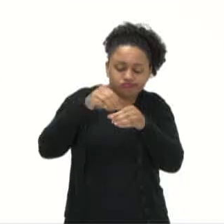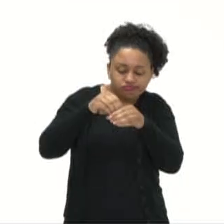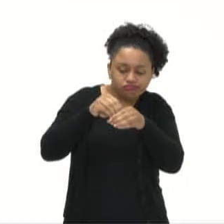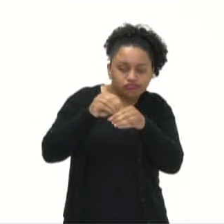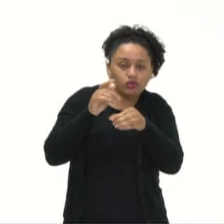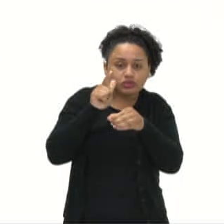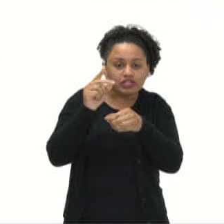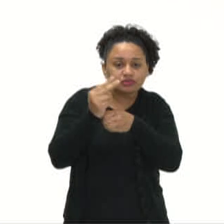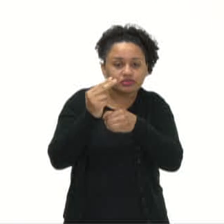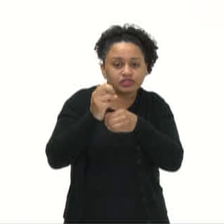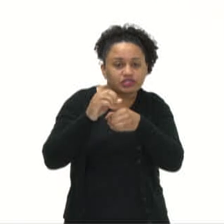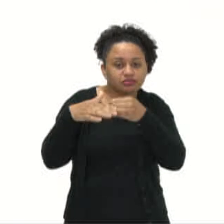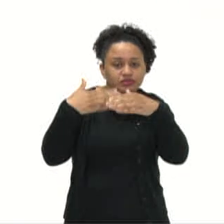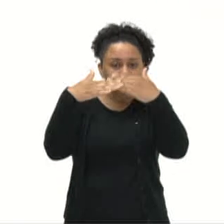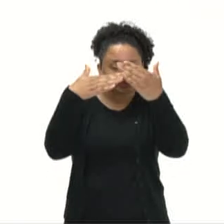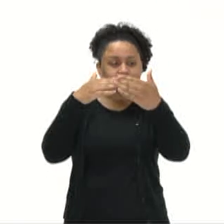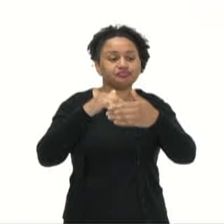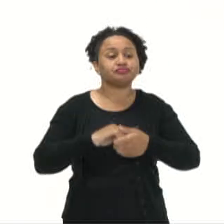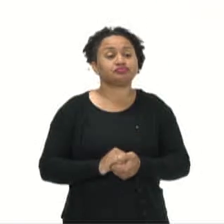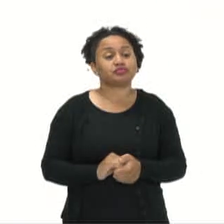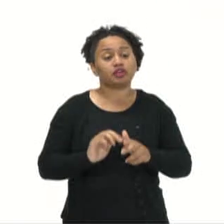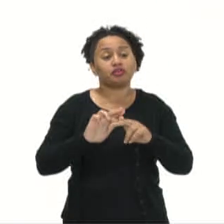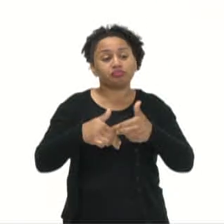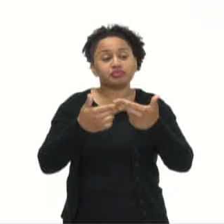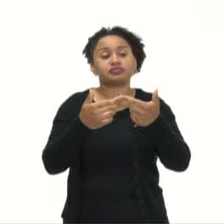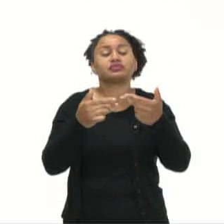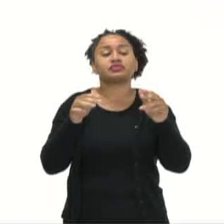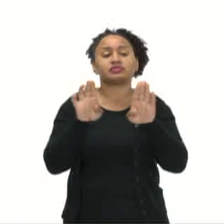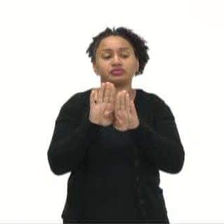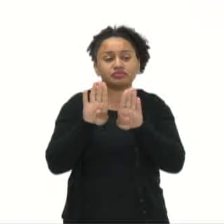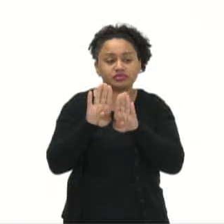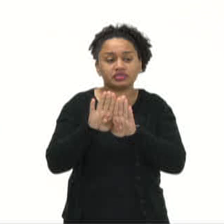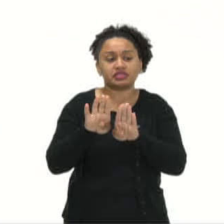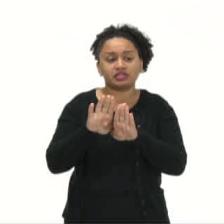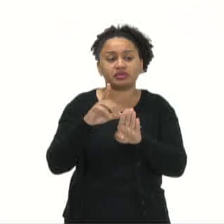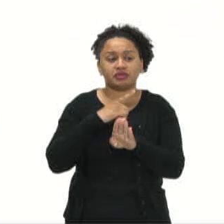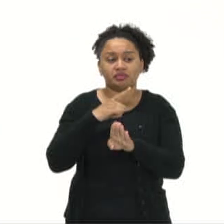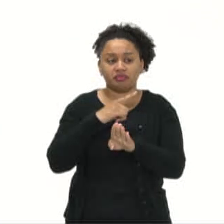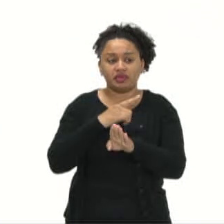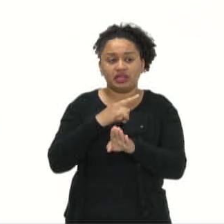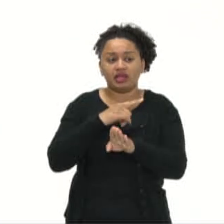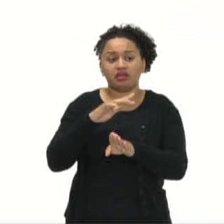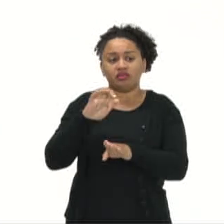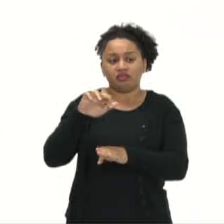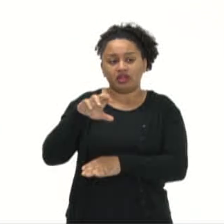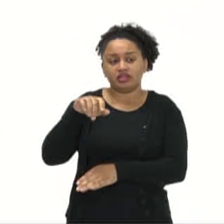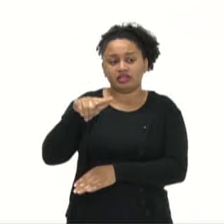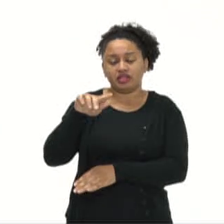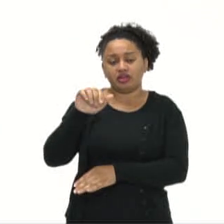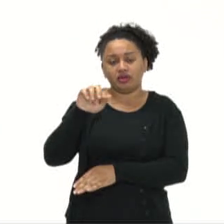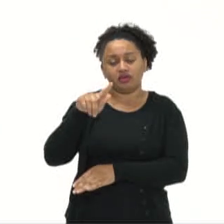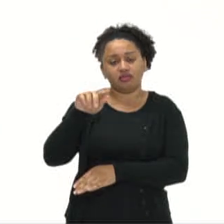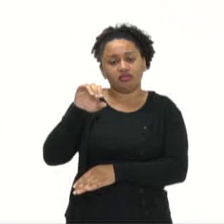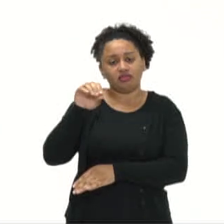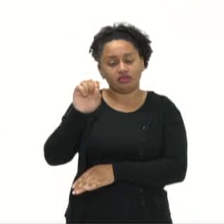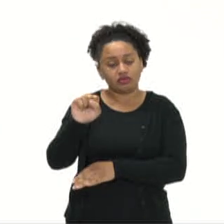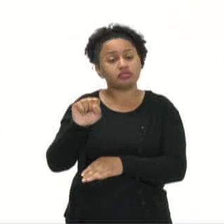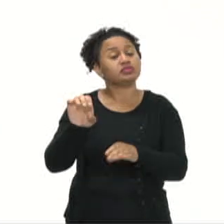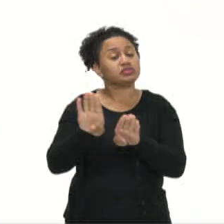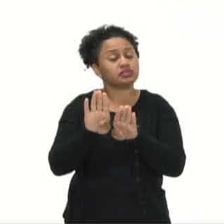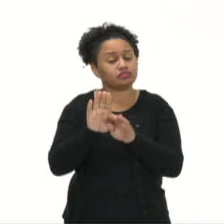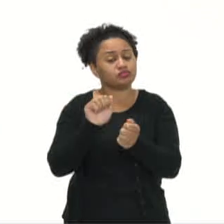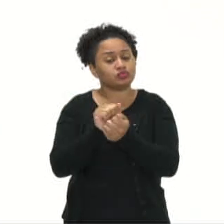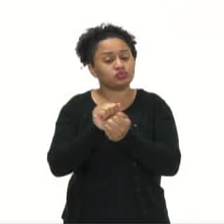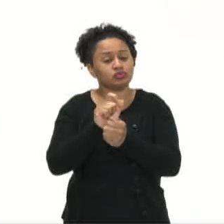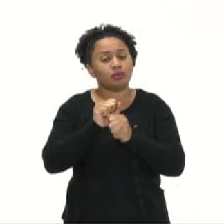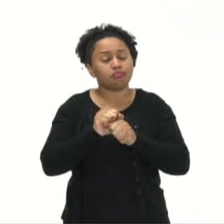as gimnospermas e as angiospermas, também chamadas de fanerógamas, têm vantagem sobre os grupos de vegetais que se reproduzem por